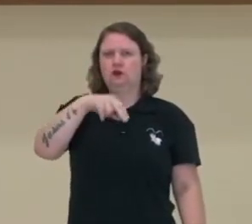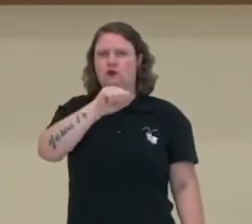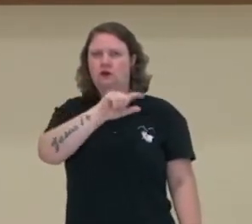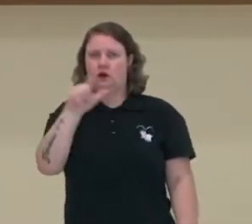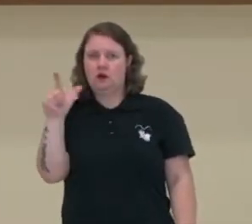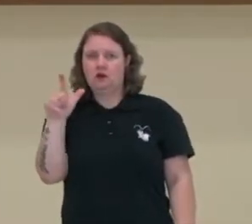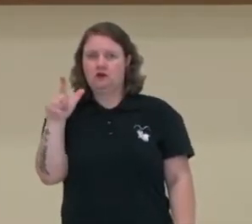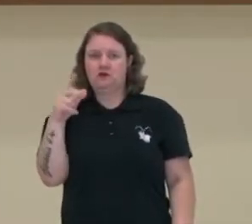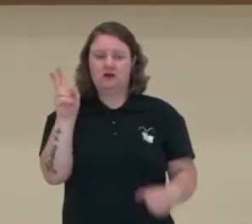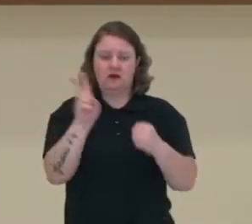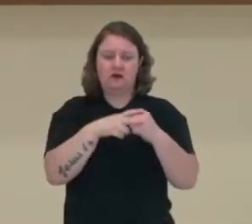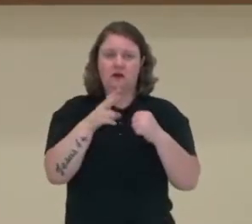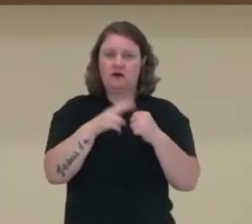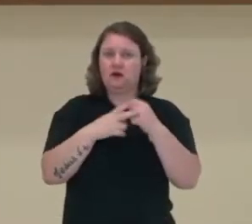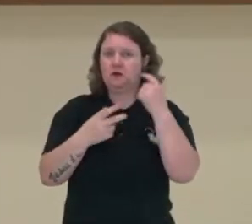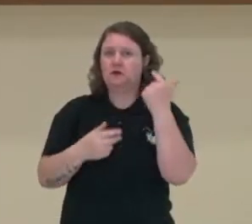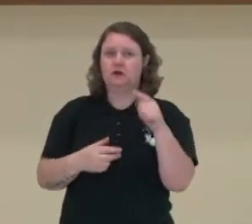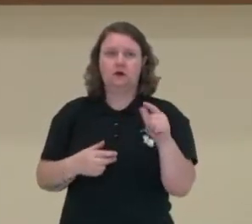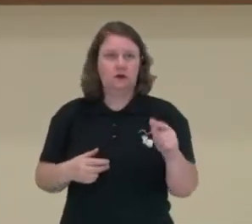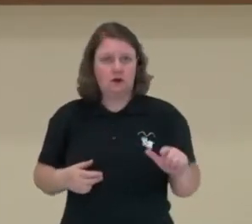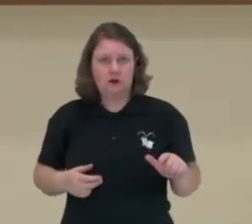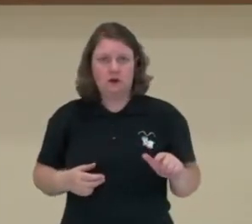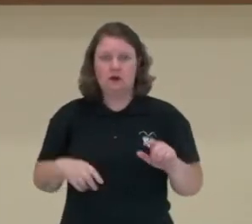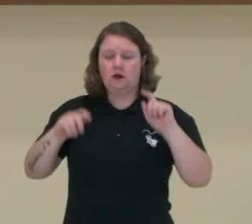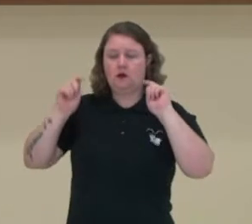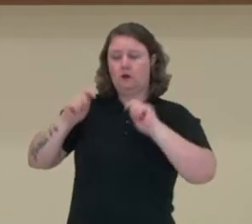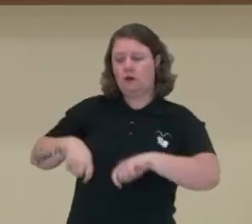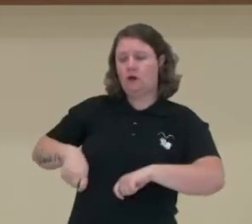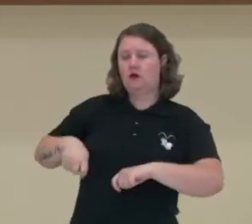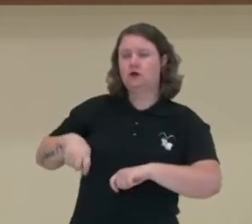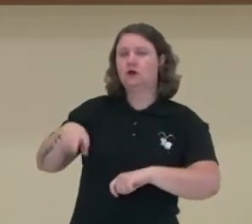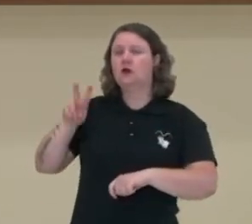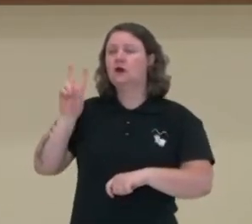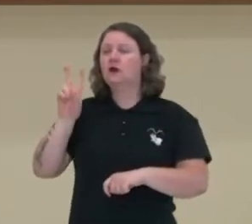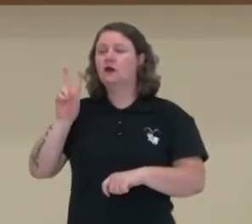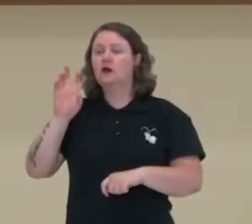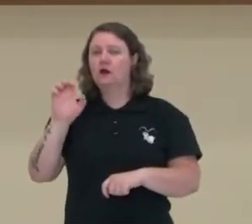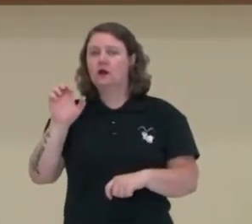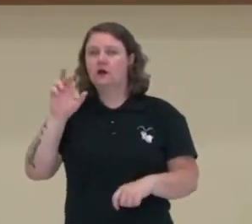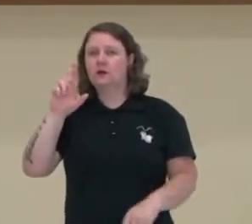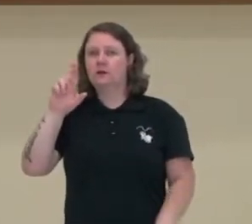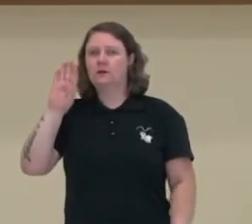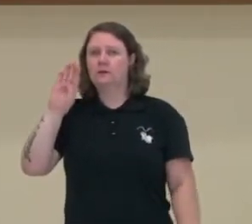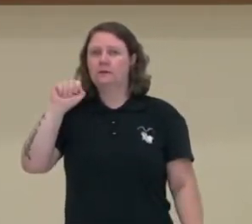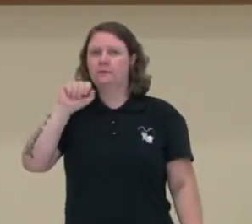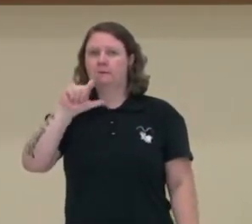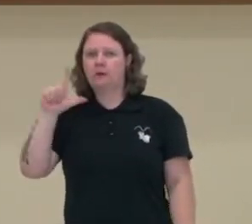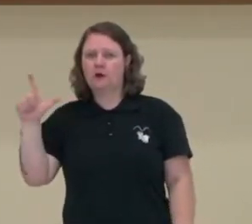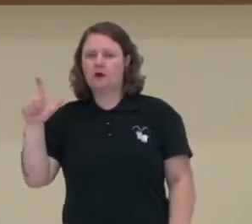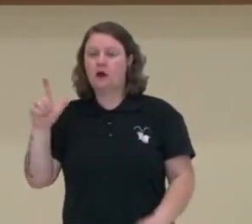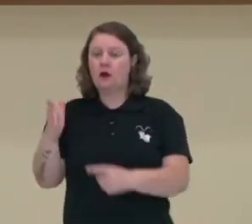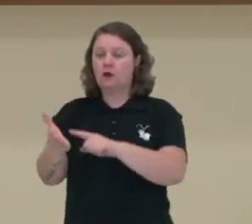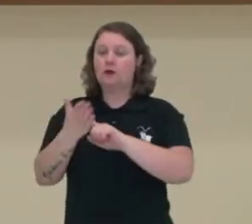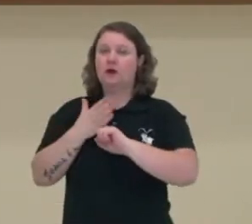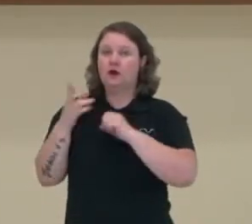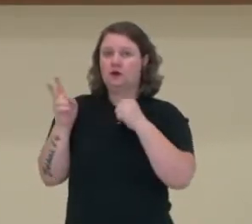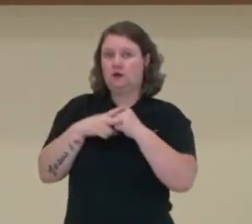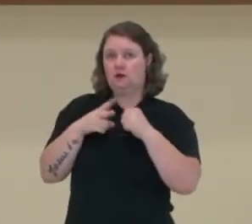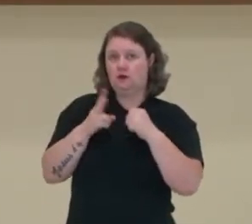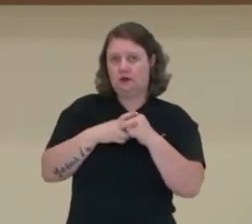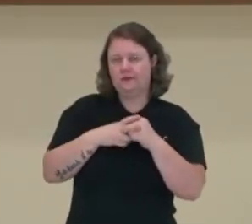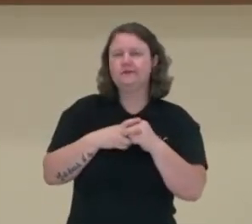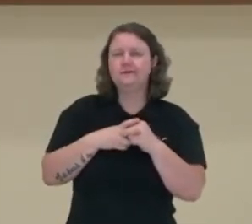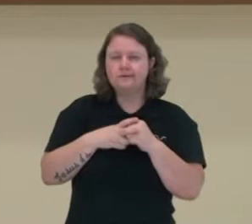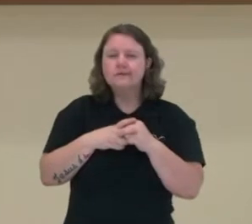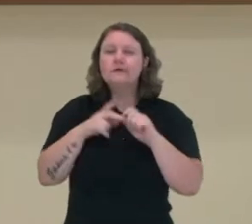tem verbo, ou ela pode ser verbal, quando ela possui um verbo ali, e também pode ser chamada essa frase